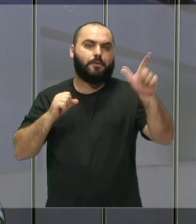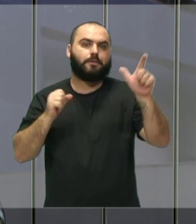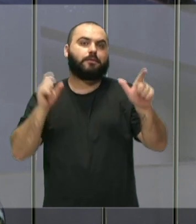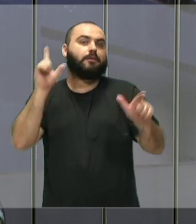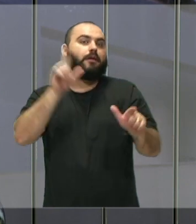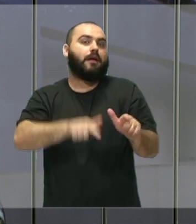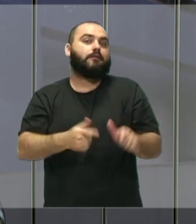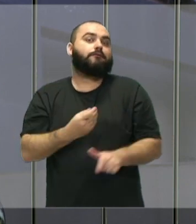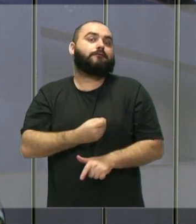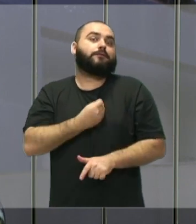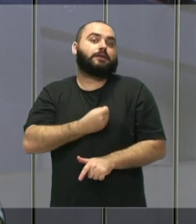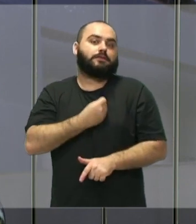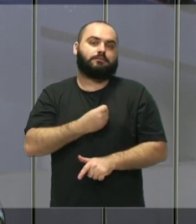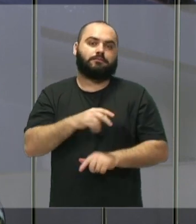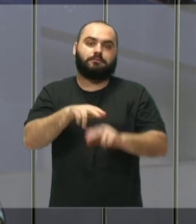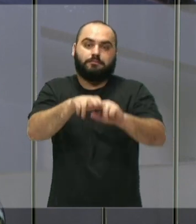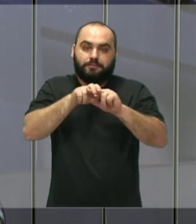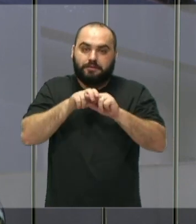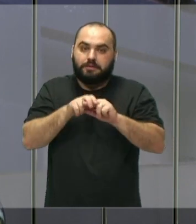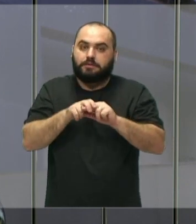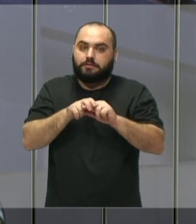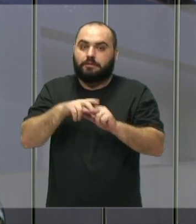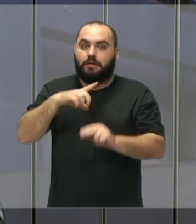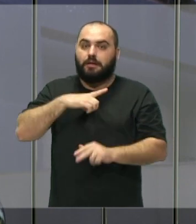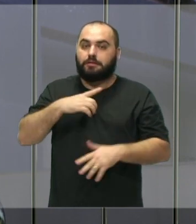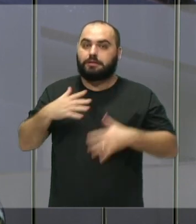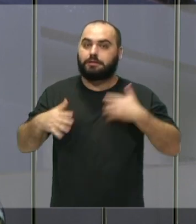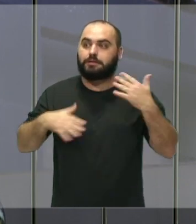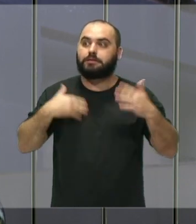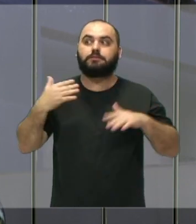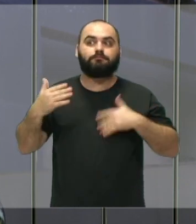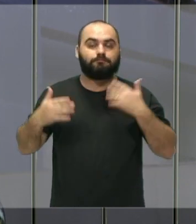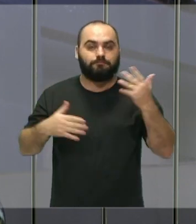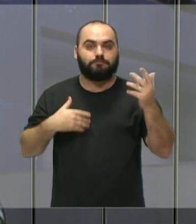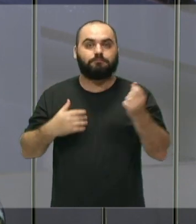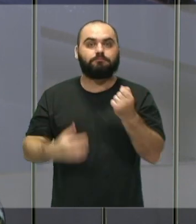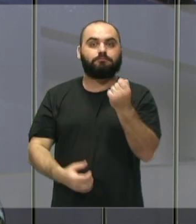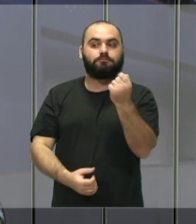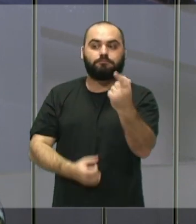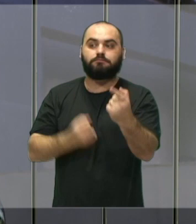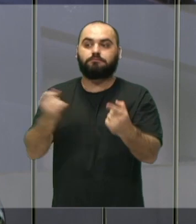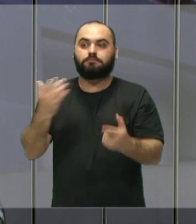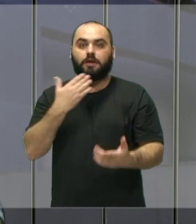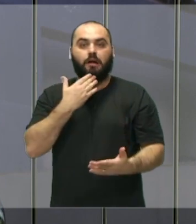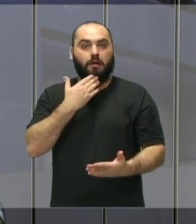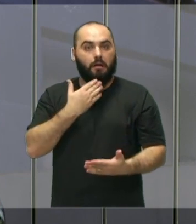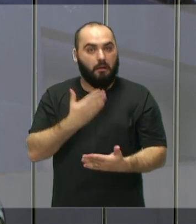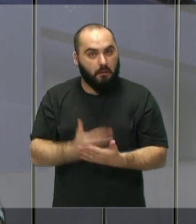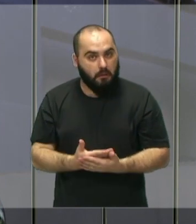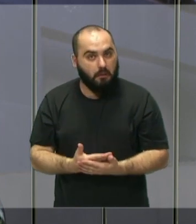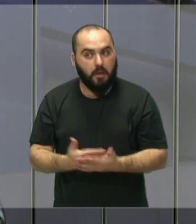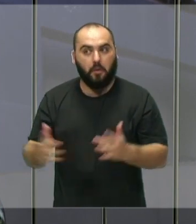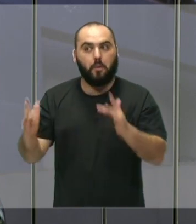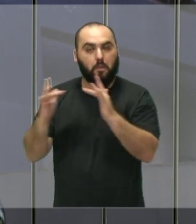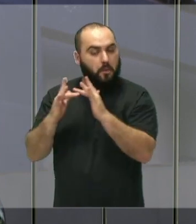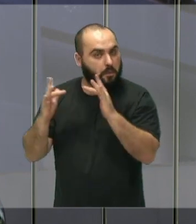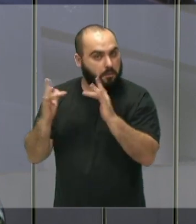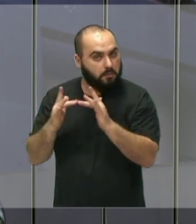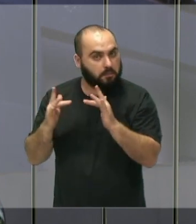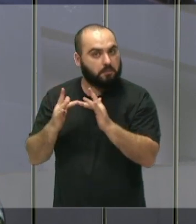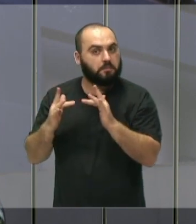né? Então, eu tenho realmente, para minha surpresa, alguns pontos me surpreenderam, algumas convivências e